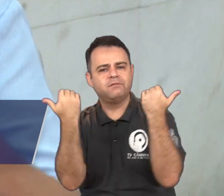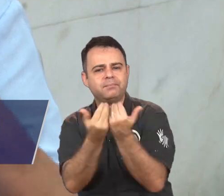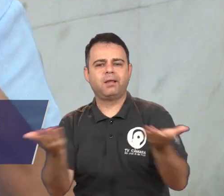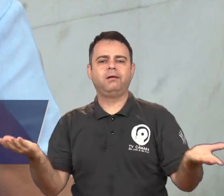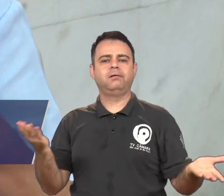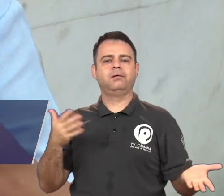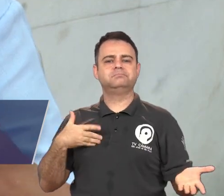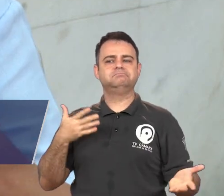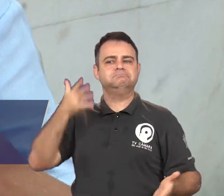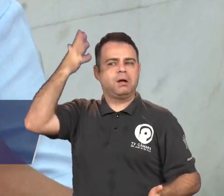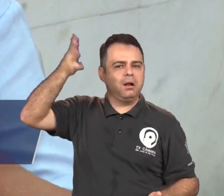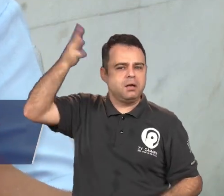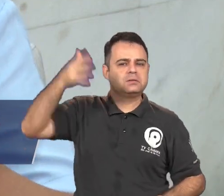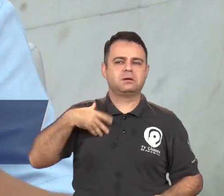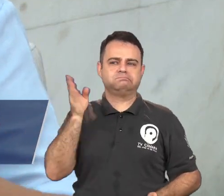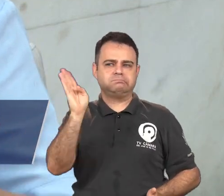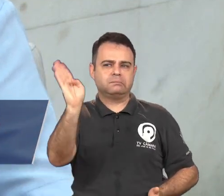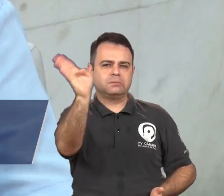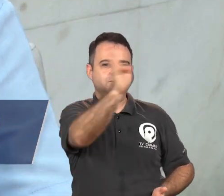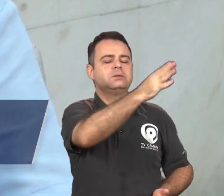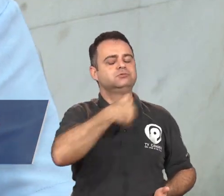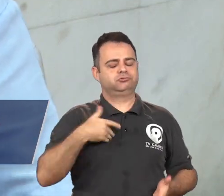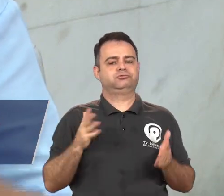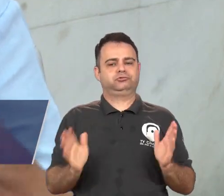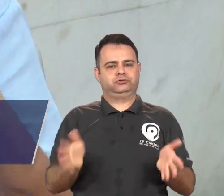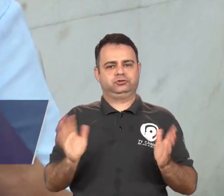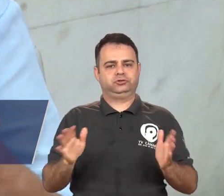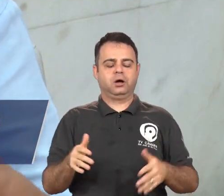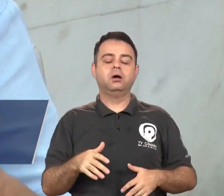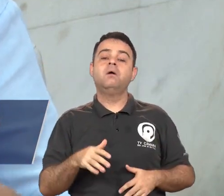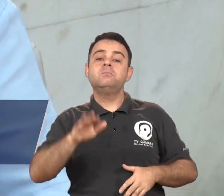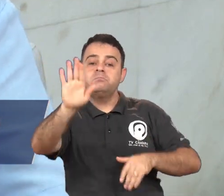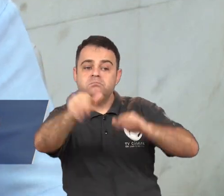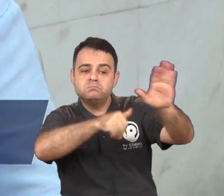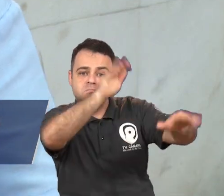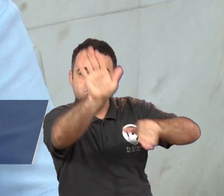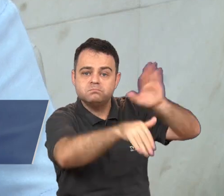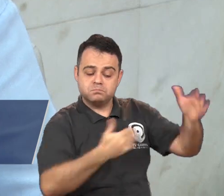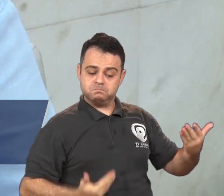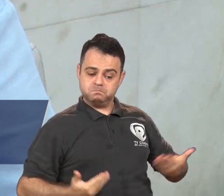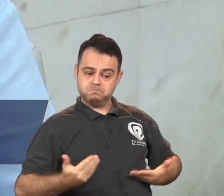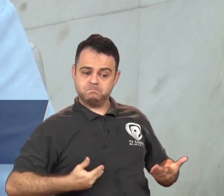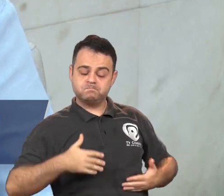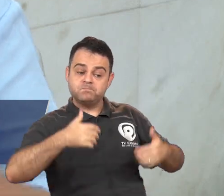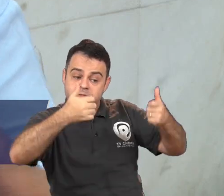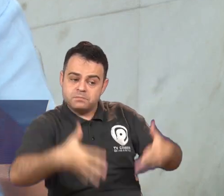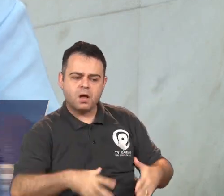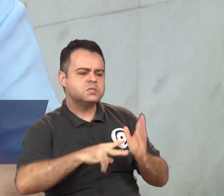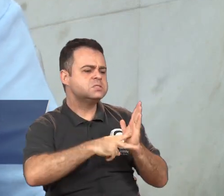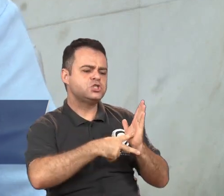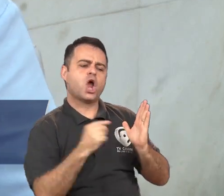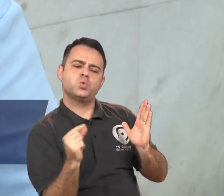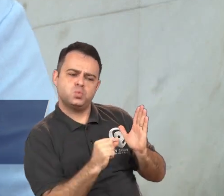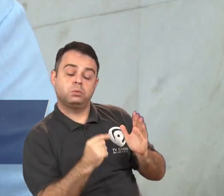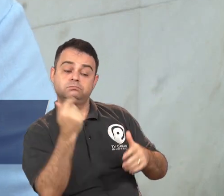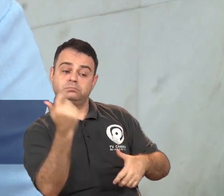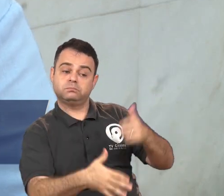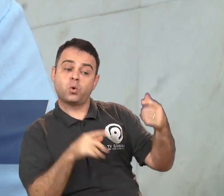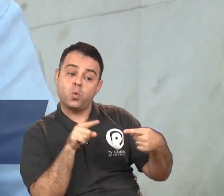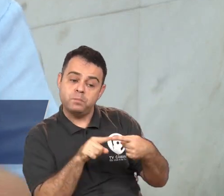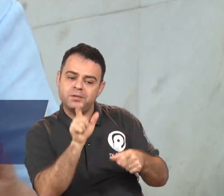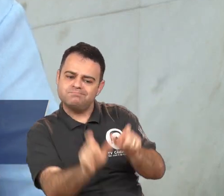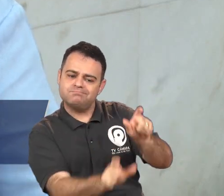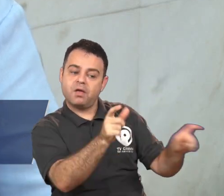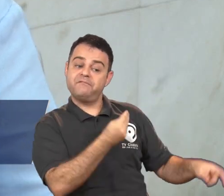eu faço, eu procuro colocar para o trabalhador a importância do sindicato na vida dele, porque